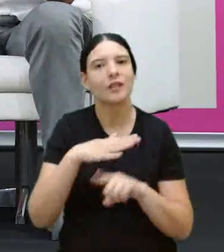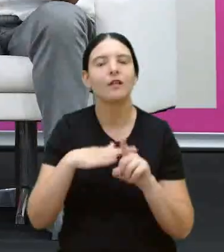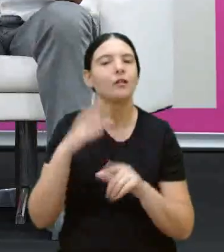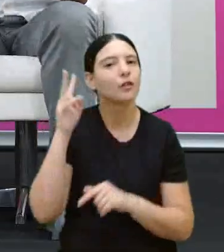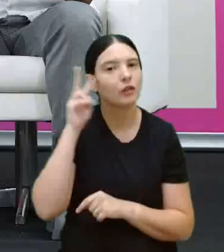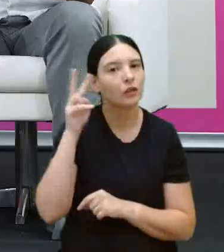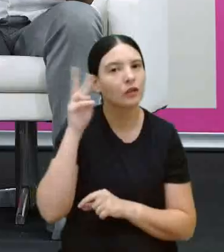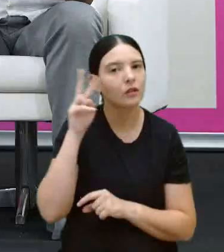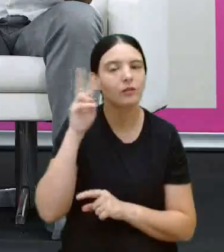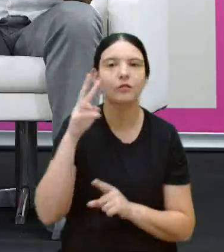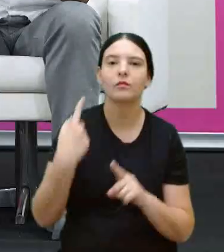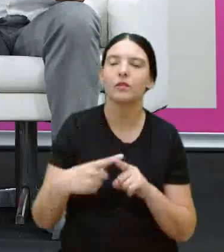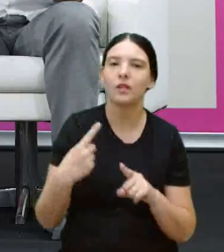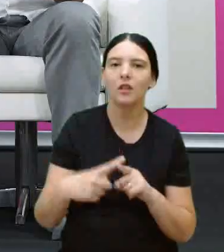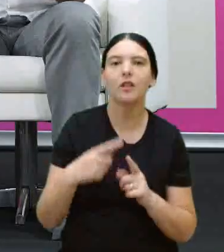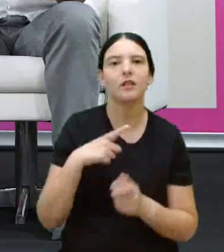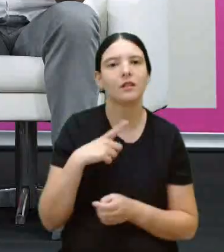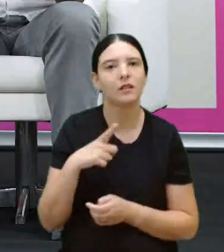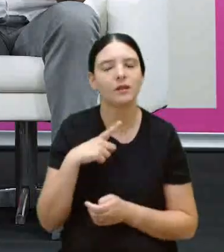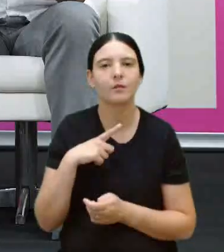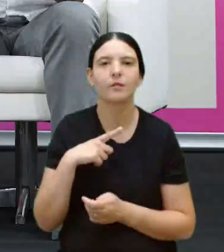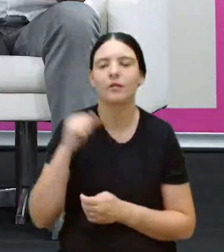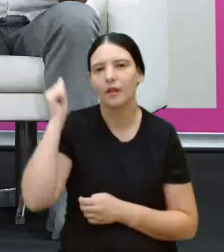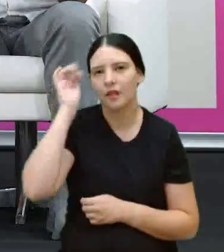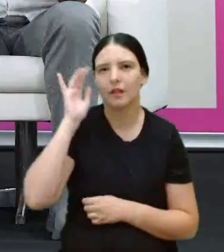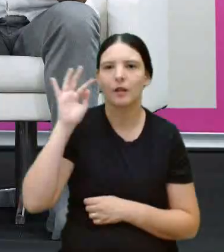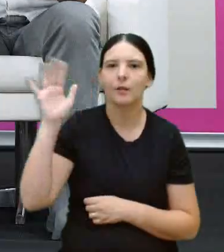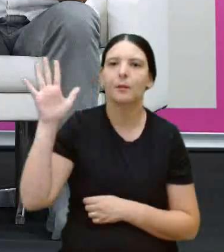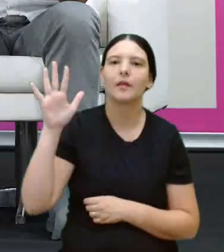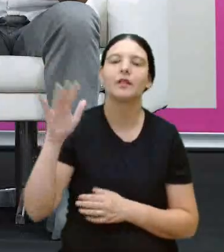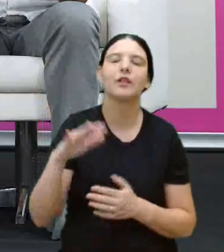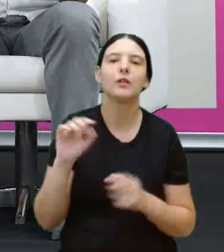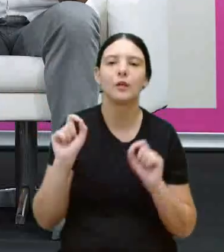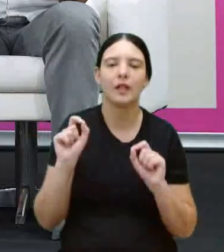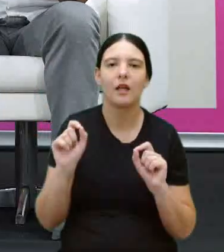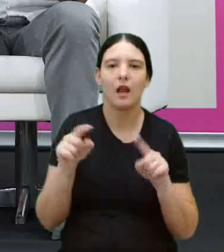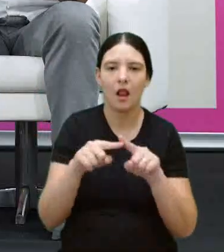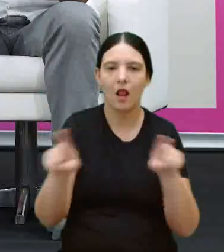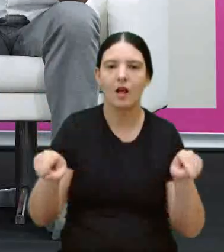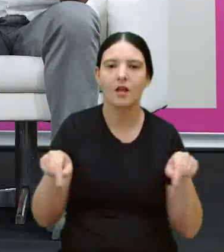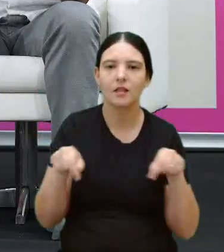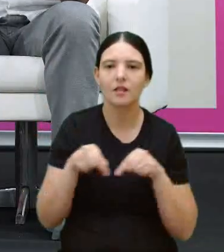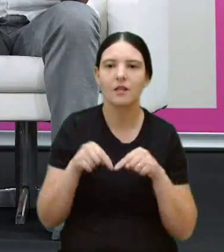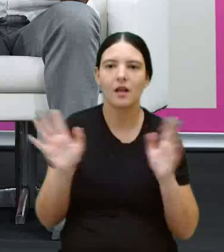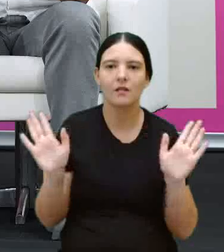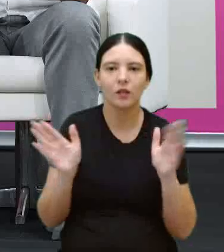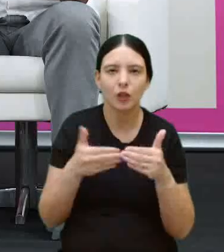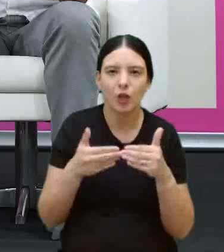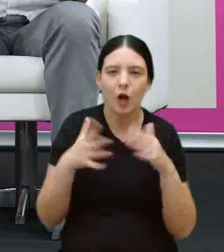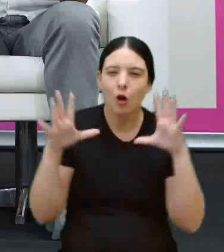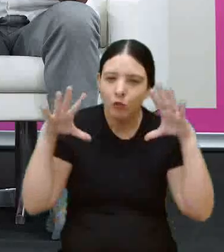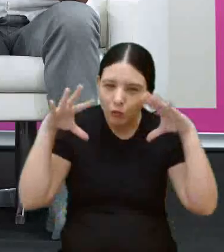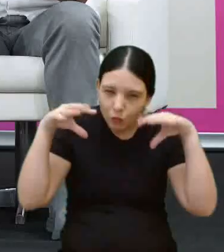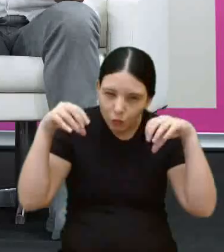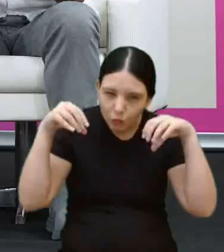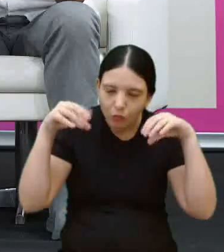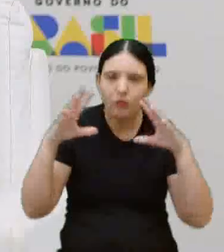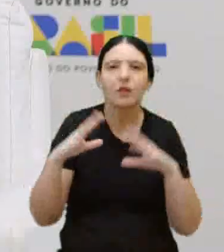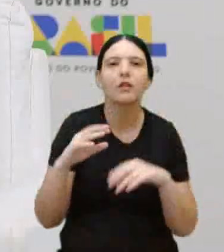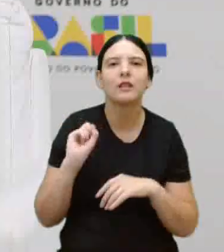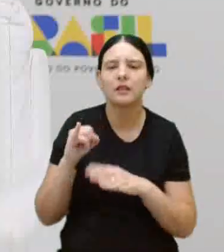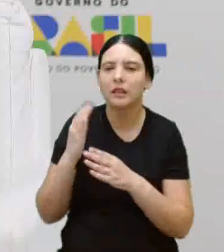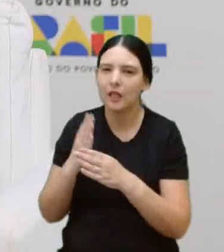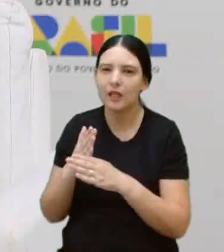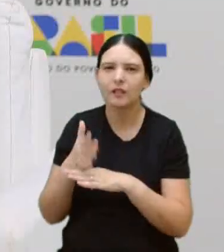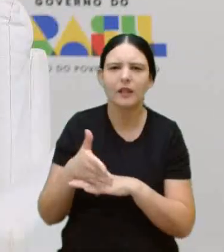Um dispositivo, imagina essa sala está fechada, escura. O que vocês fariam ao entrar na sala escura? Ele